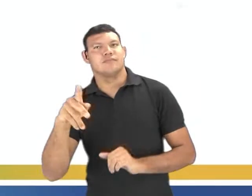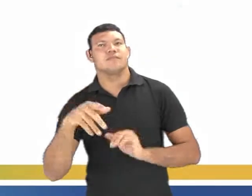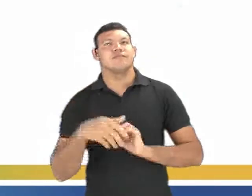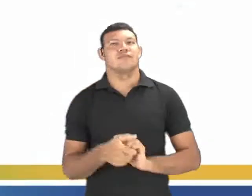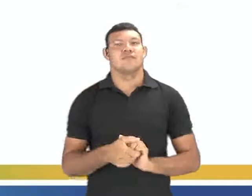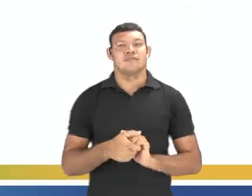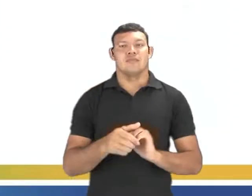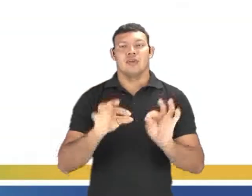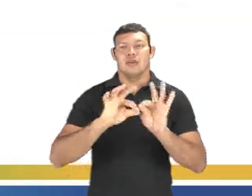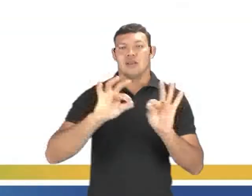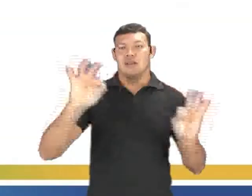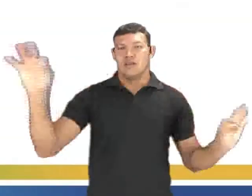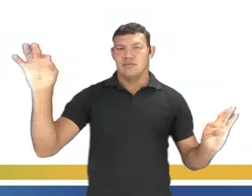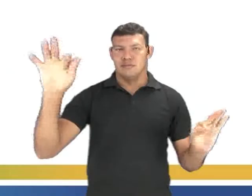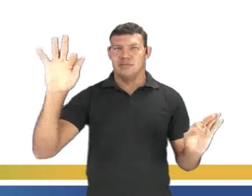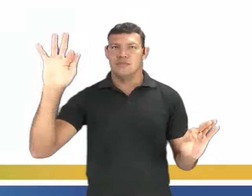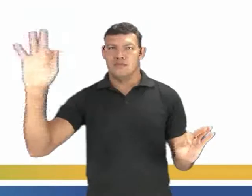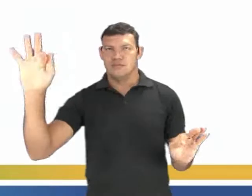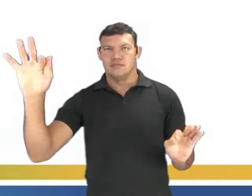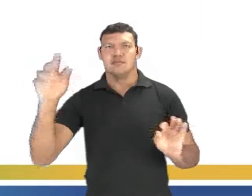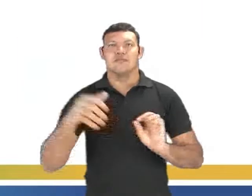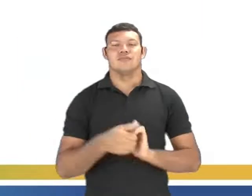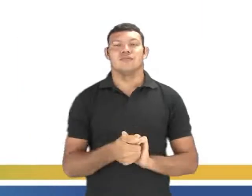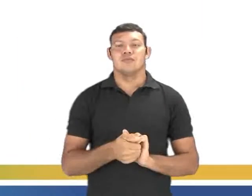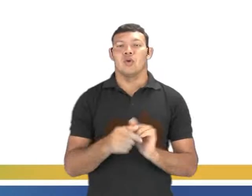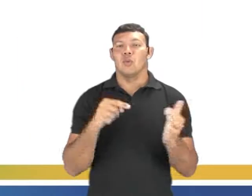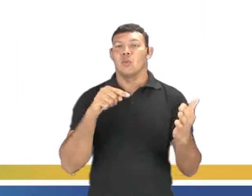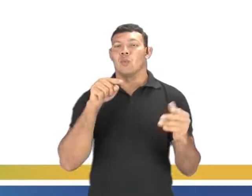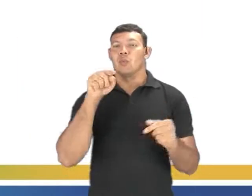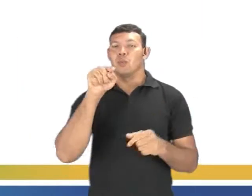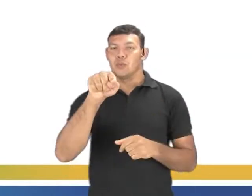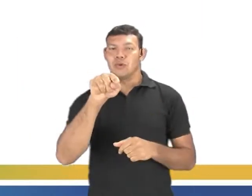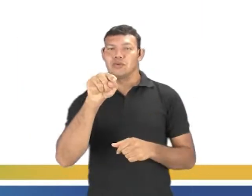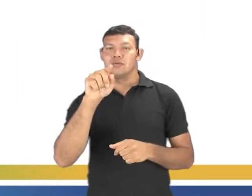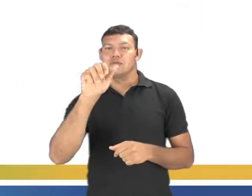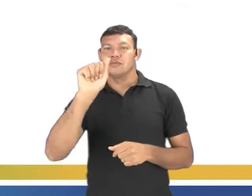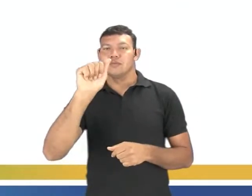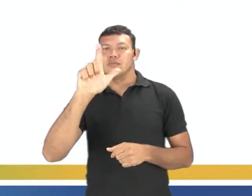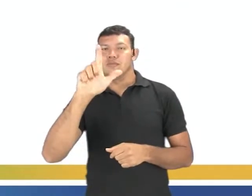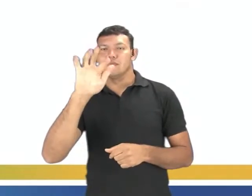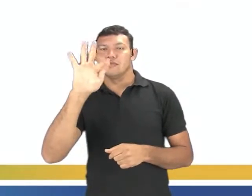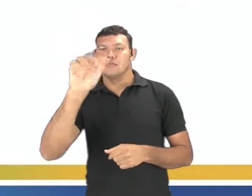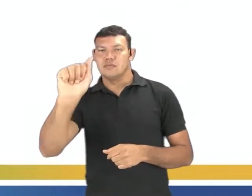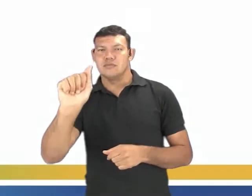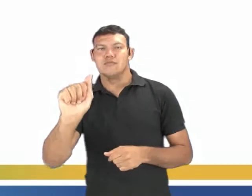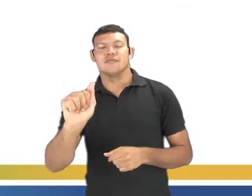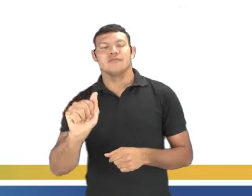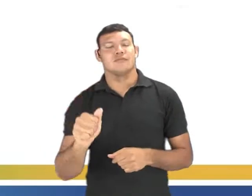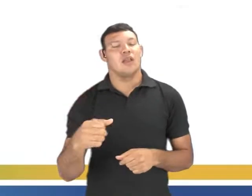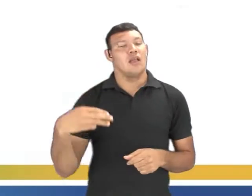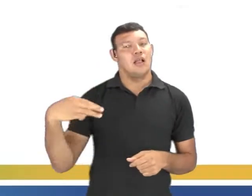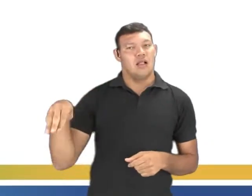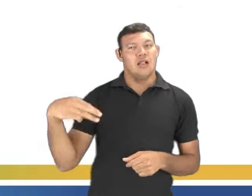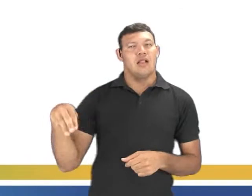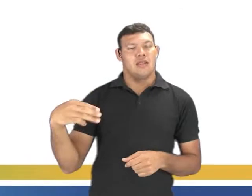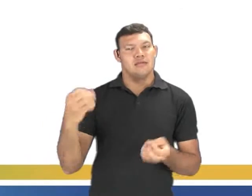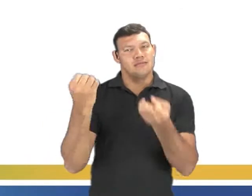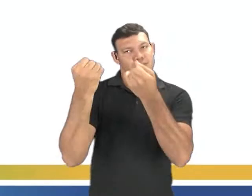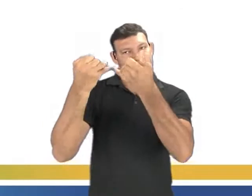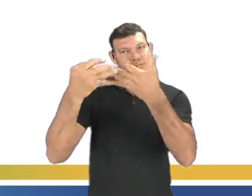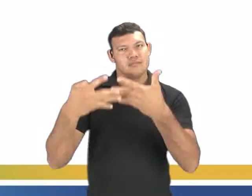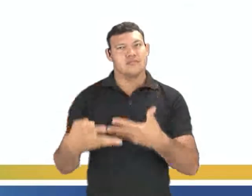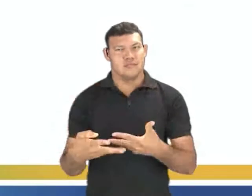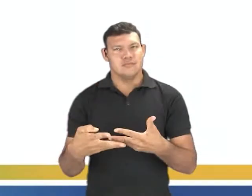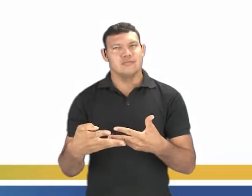alfa. E nós temos as notações para representar isso matematicamente. Então, observe